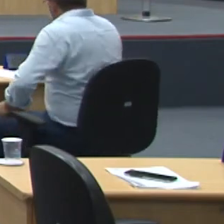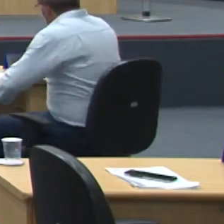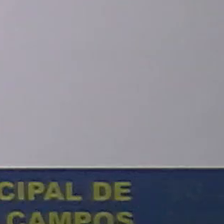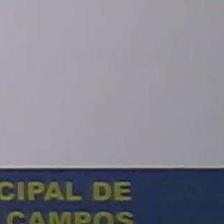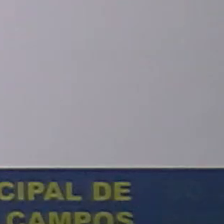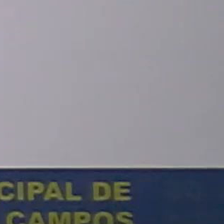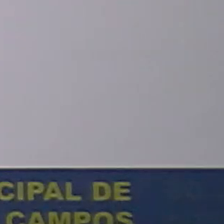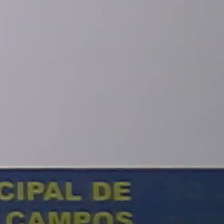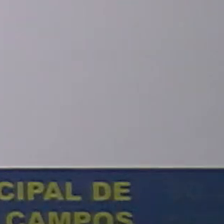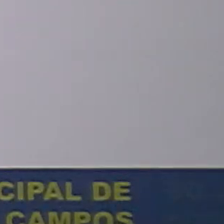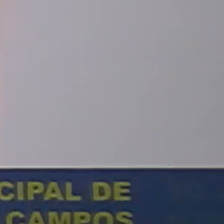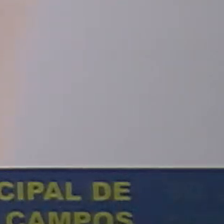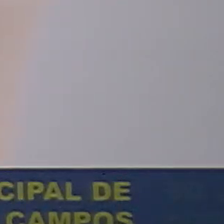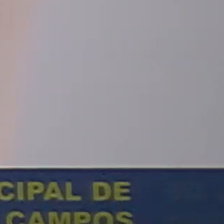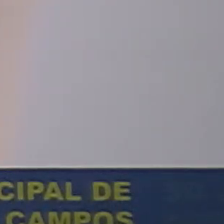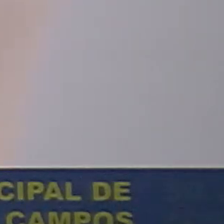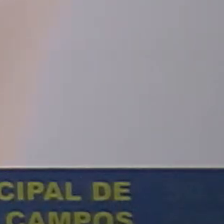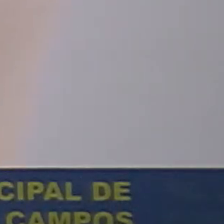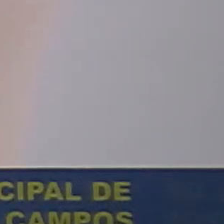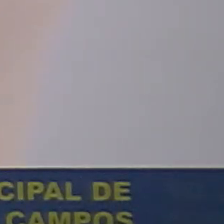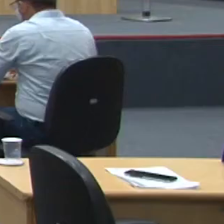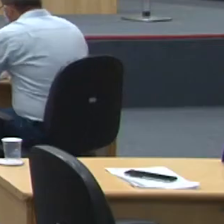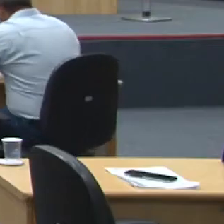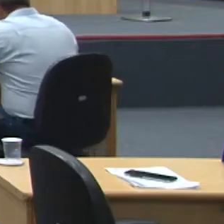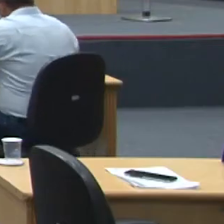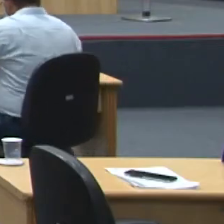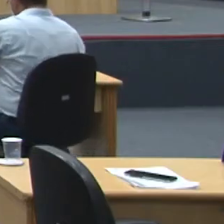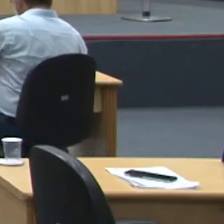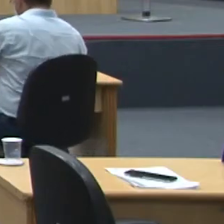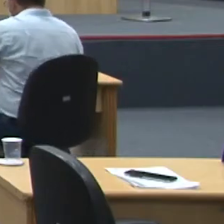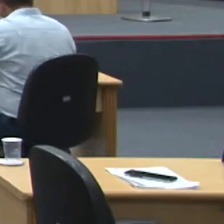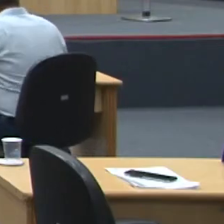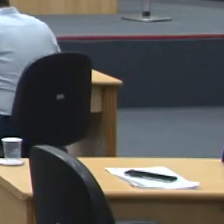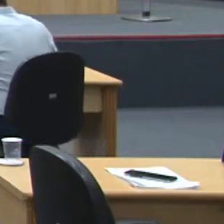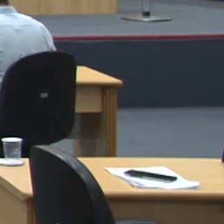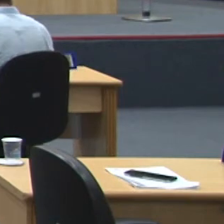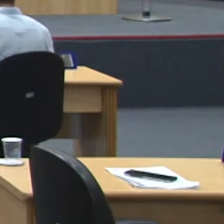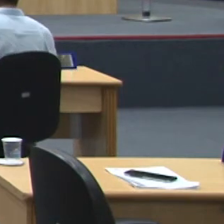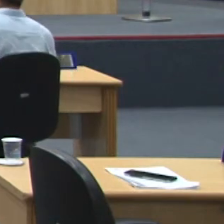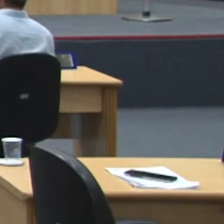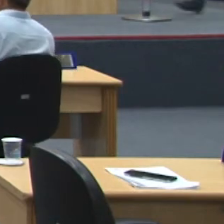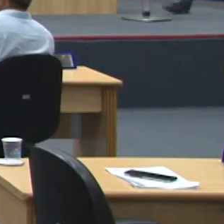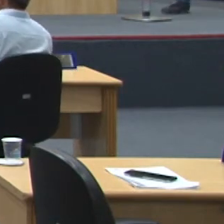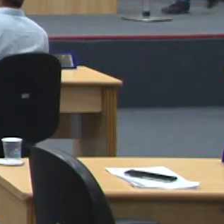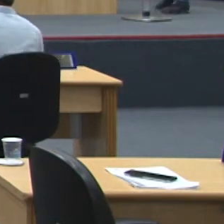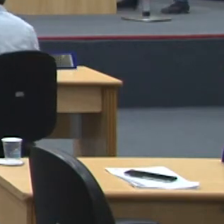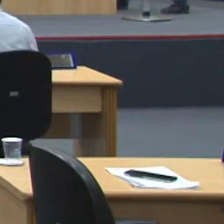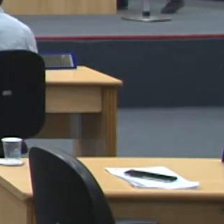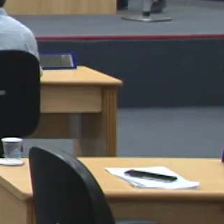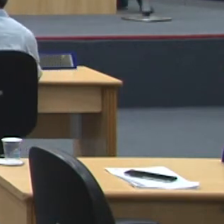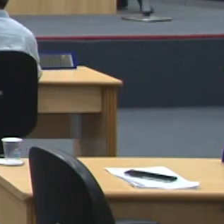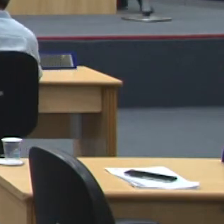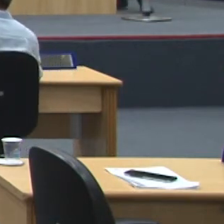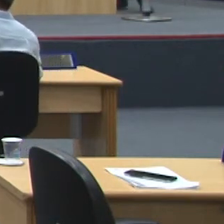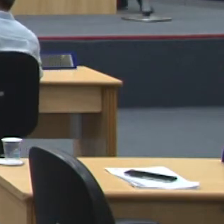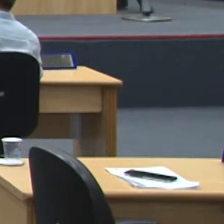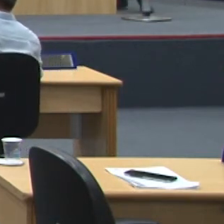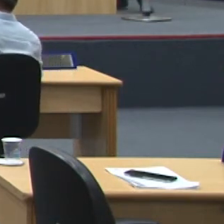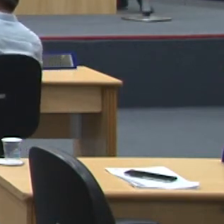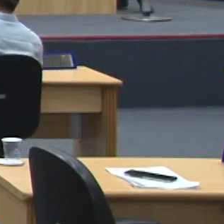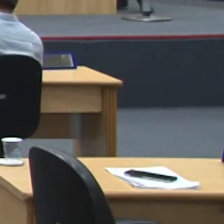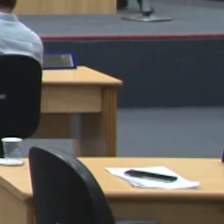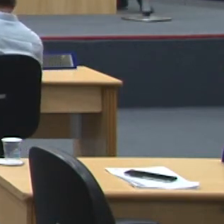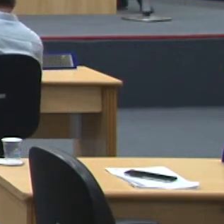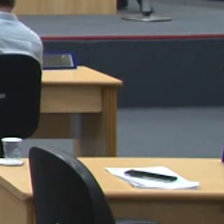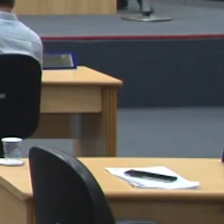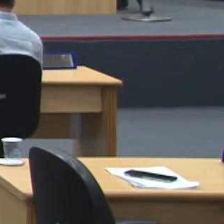Com a palavra, o vereador Juvenil Silvério. Senhor presidente, bem rapidamente, quero só